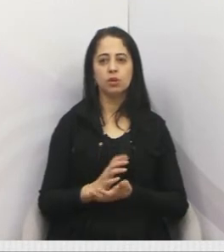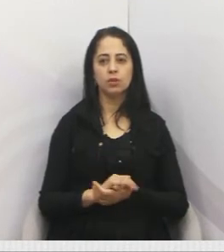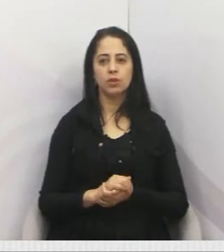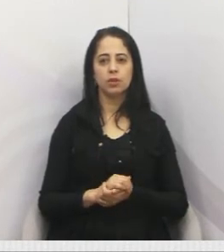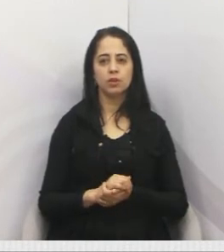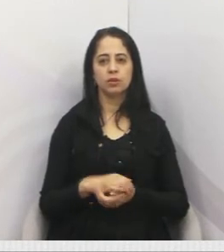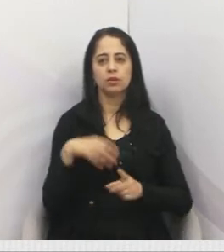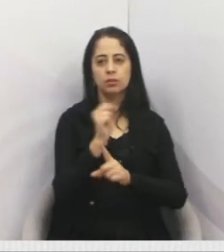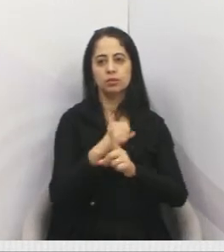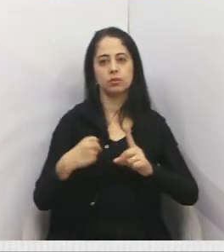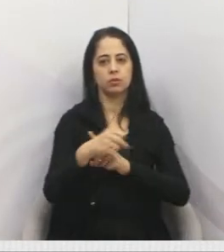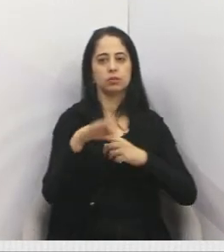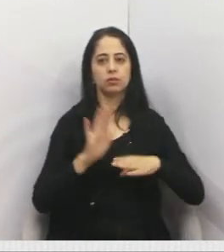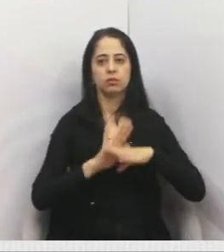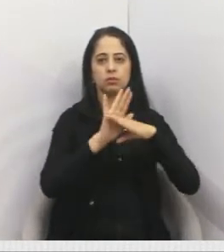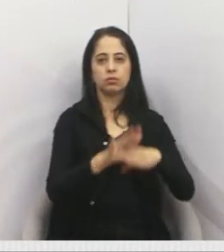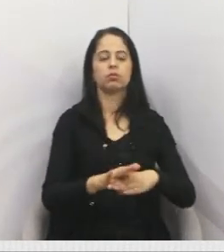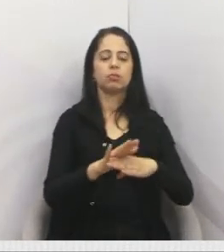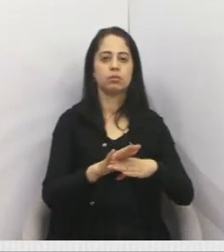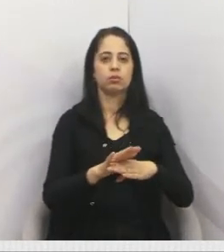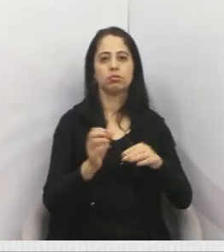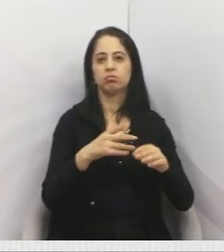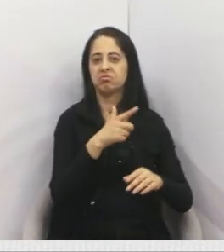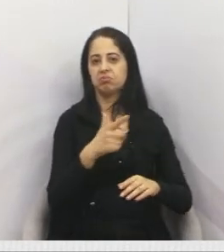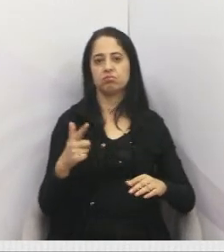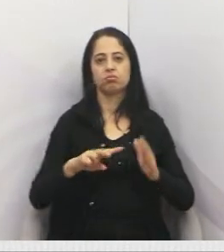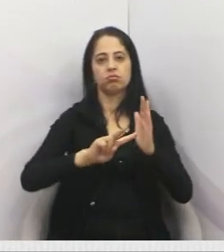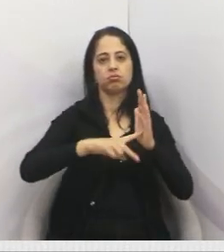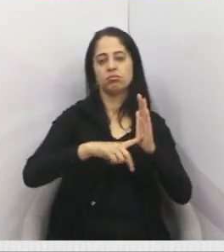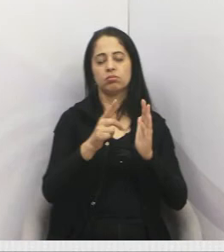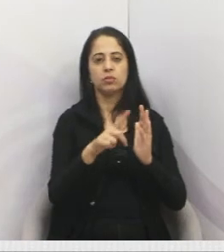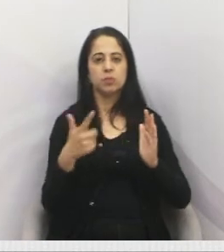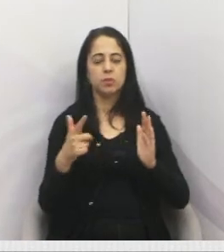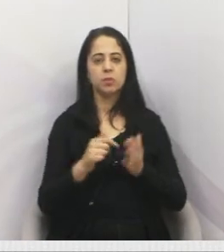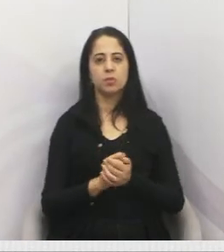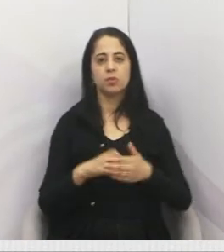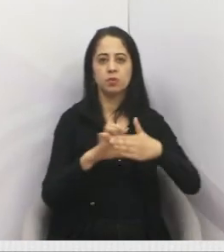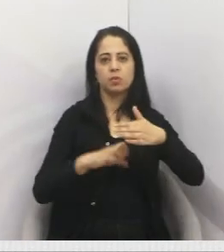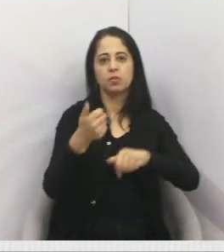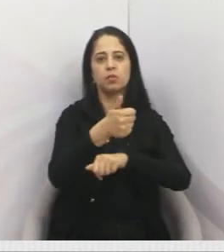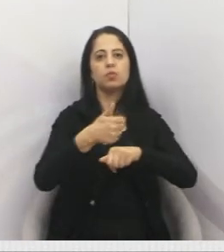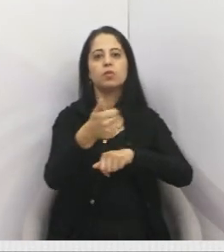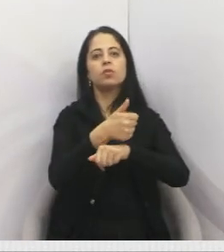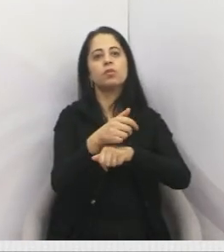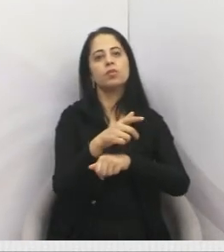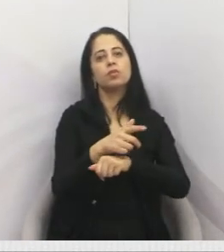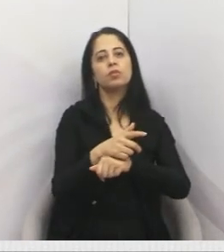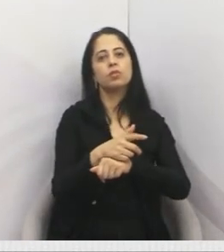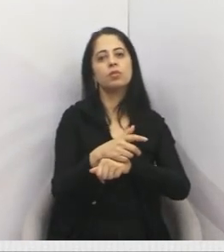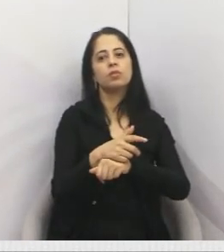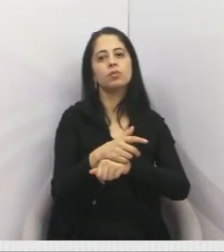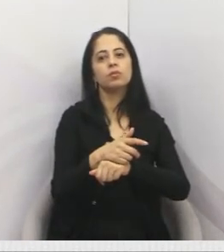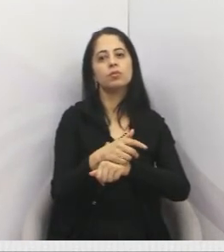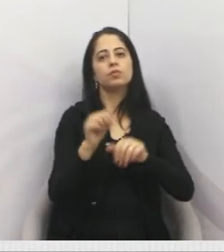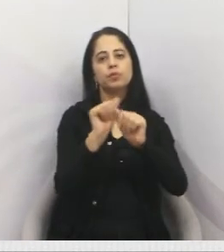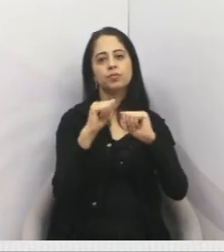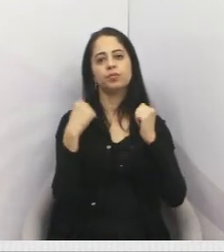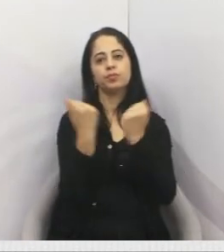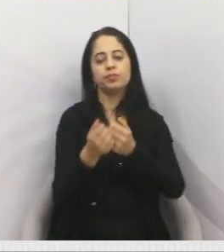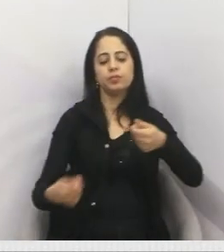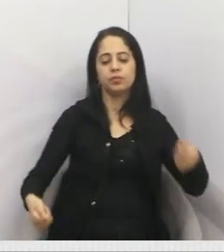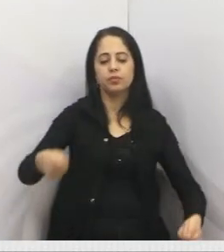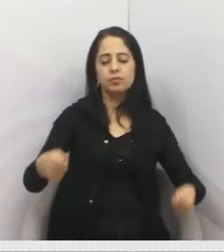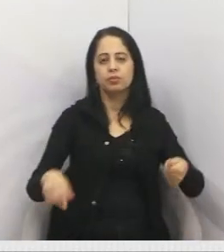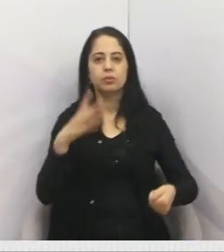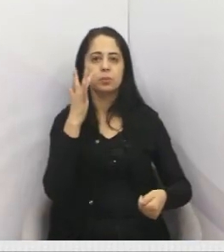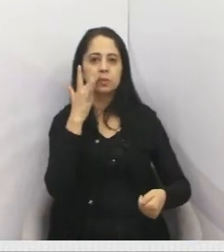Movimentos populares em branco, entidades de classe sindical em branco, empresas ou entidades profissionais, Associação das Empresas de Mineração,